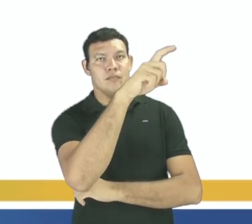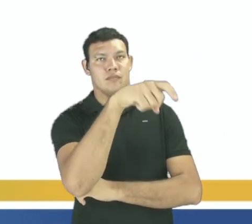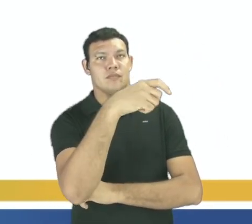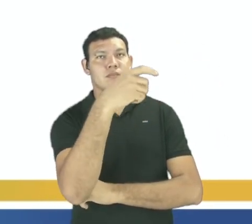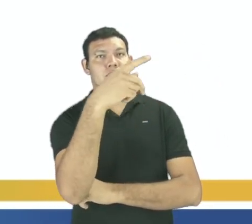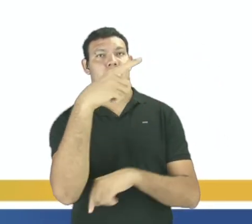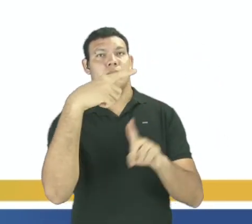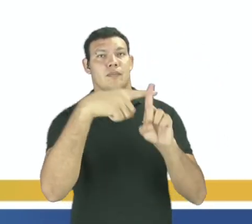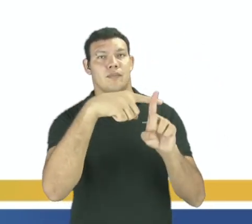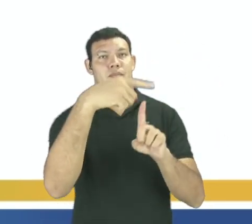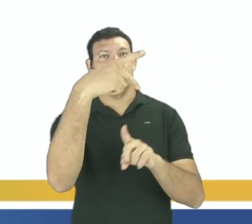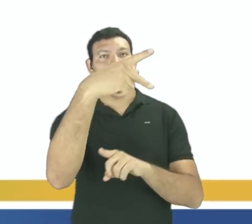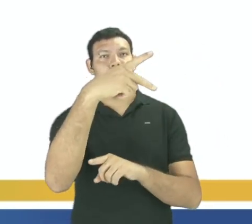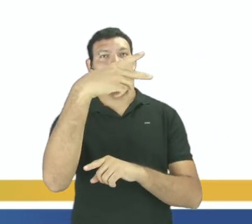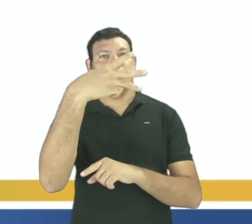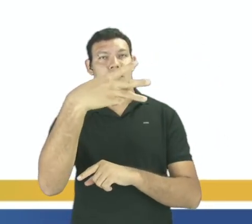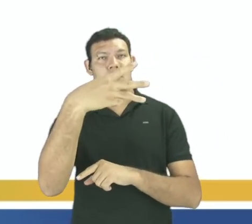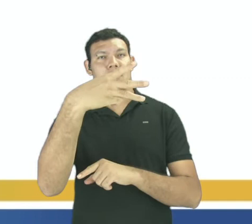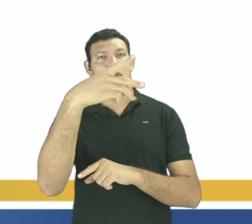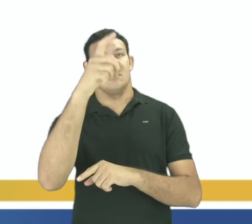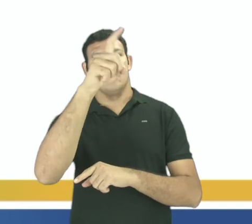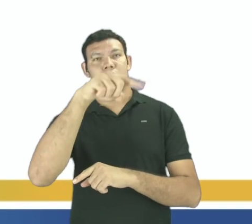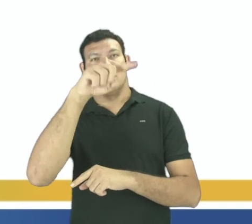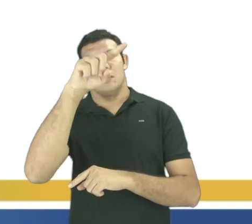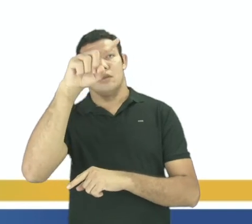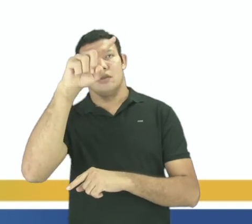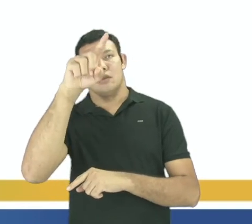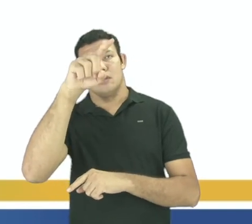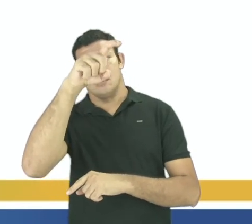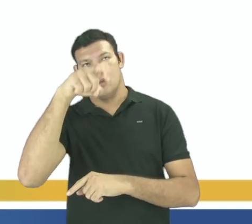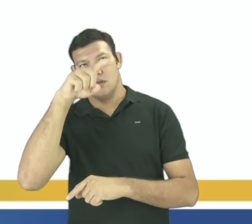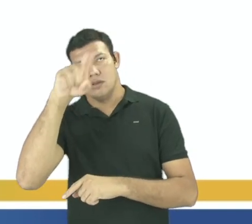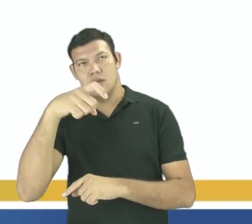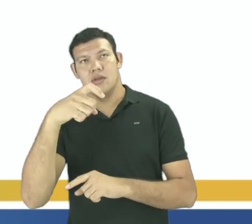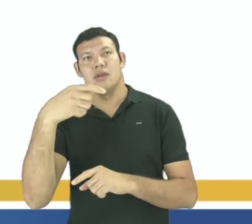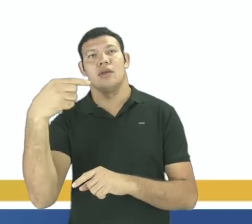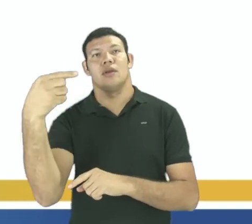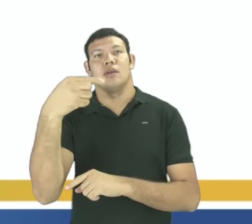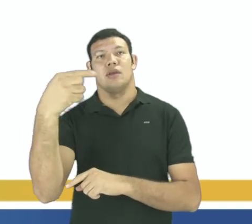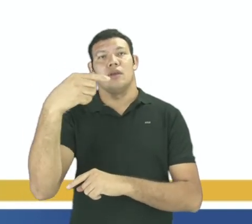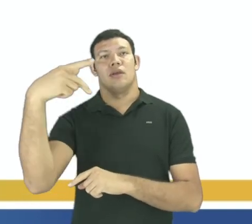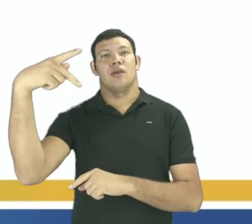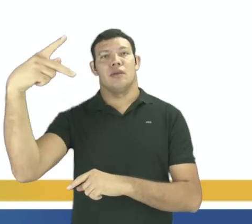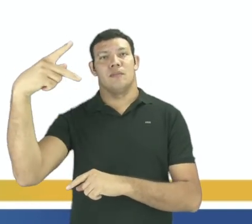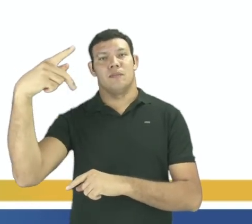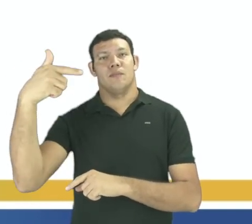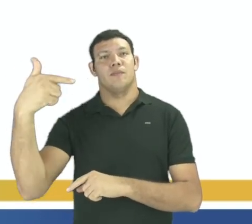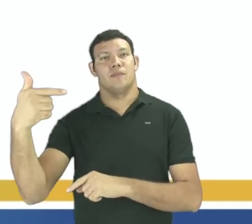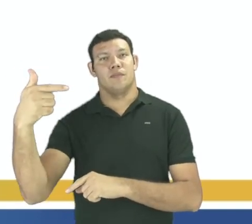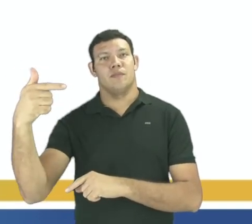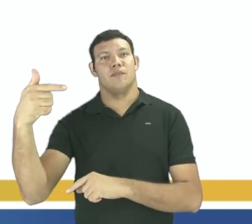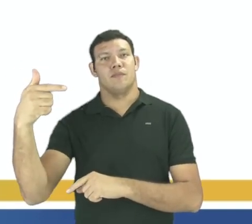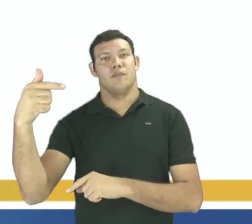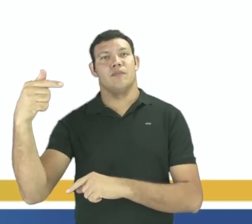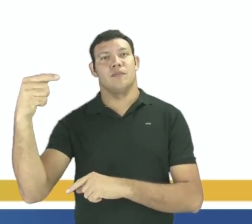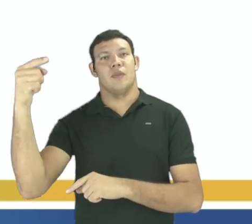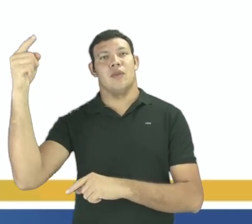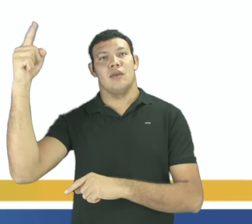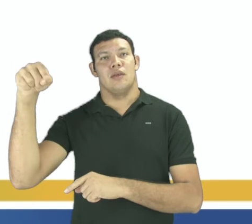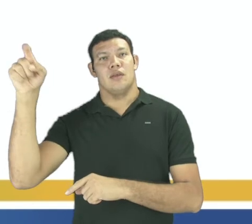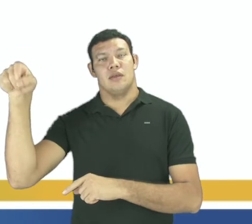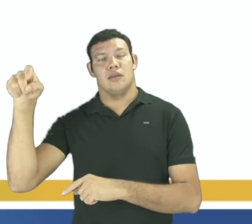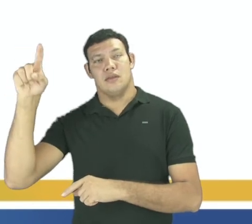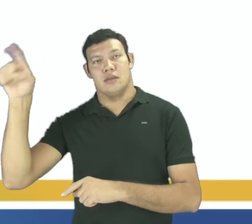E aí, gente, agora nós vamos somar, aliás, vamos operacionalizar com esses 3 polinômios. Então, tenham